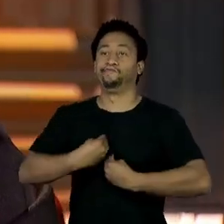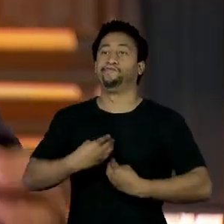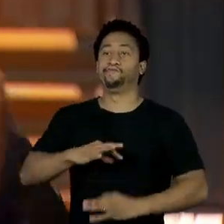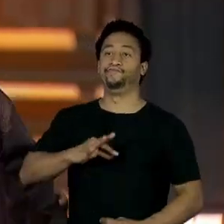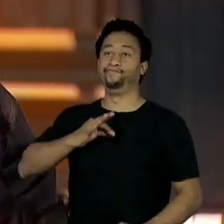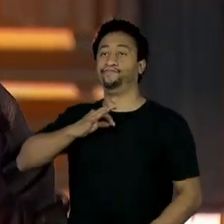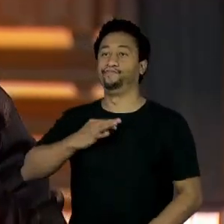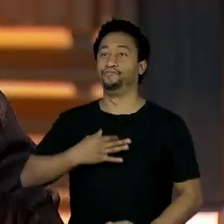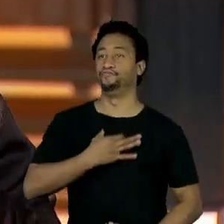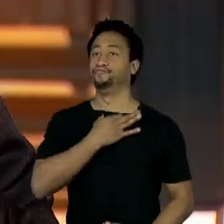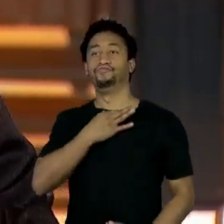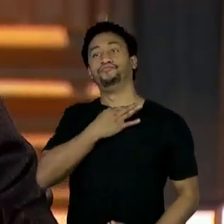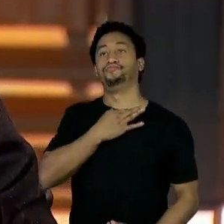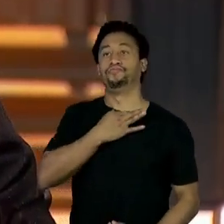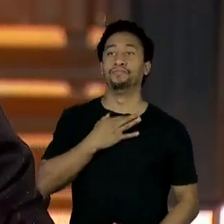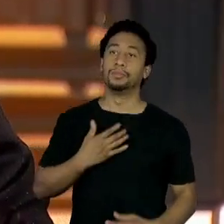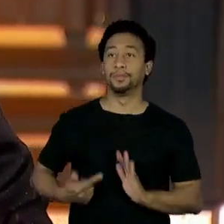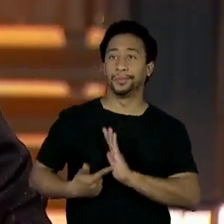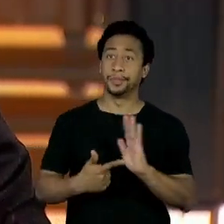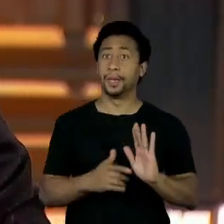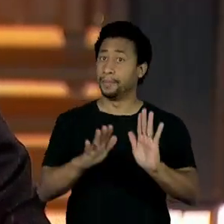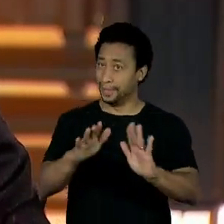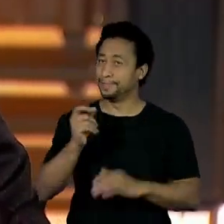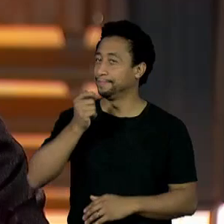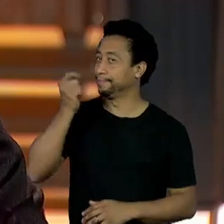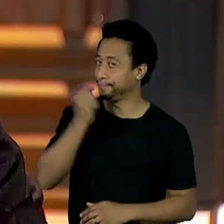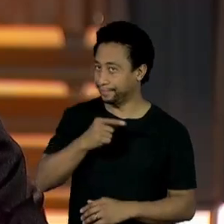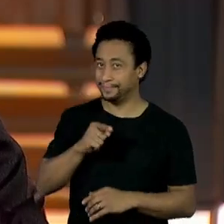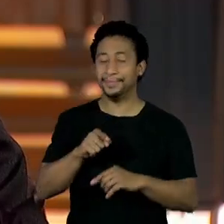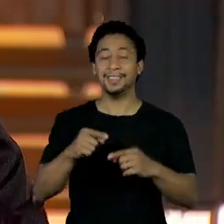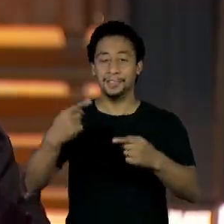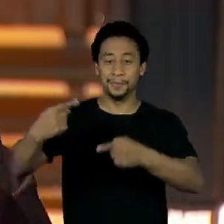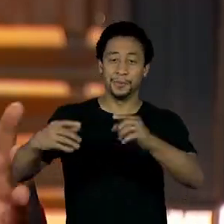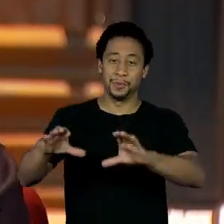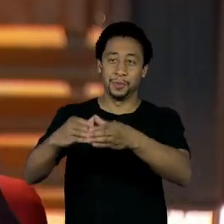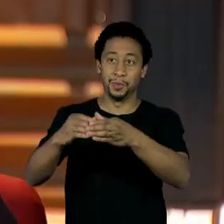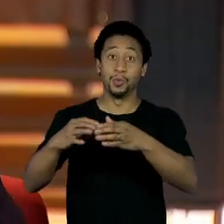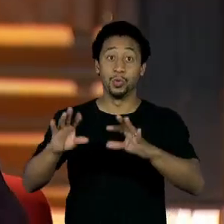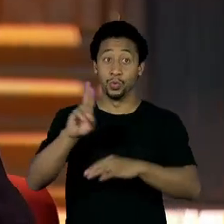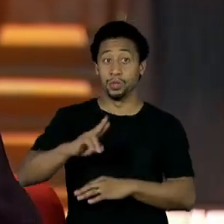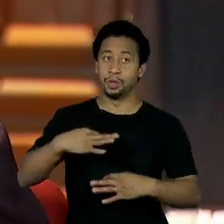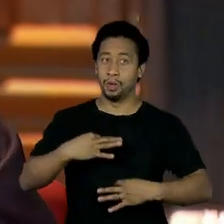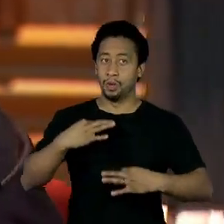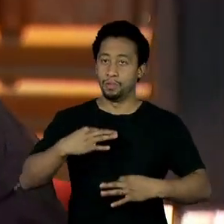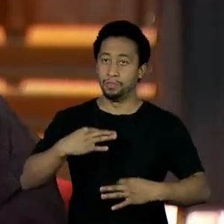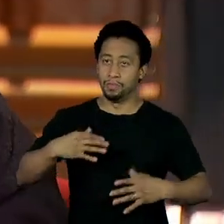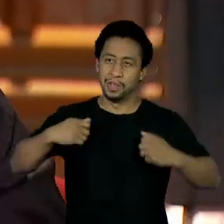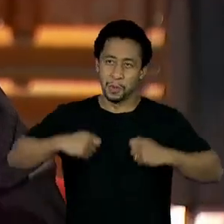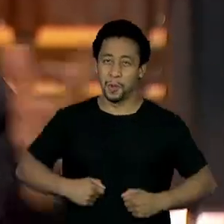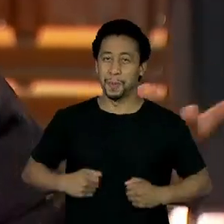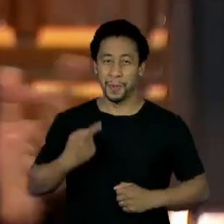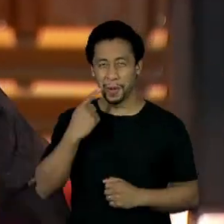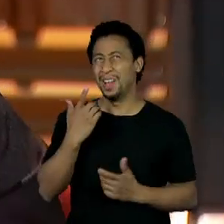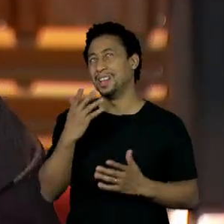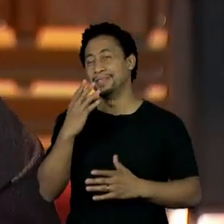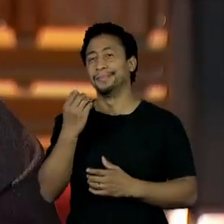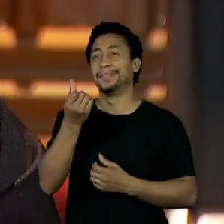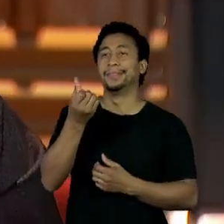roupa de política, que numa dessas, quando eu estava lá no conselho, tinha um encontro, sei lá,